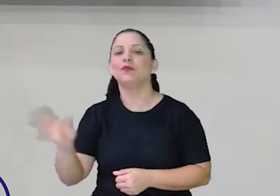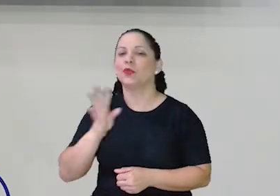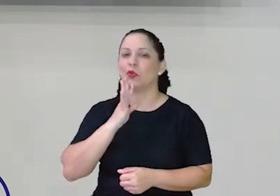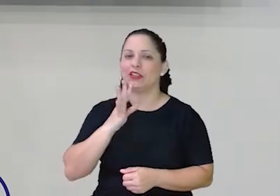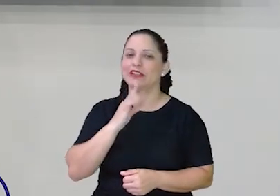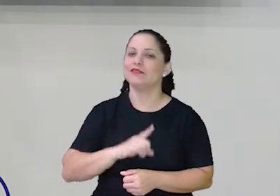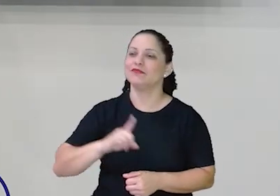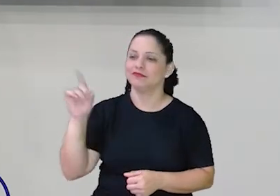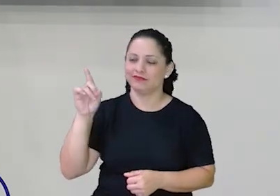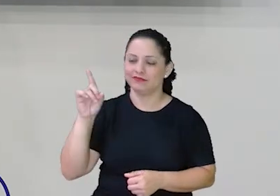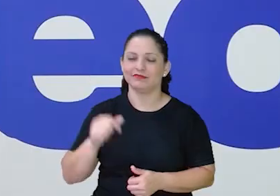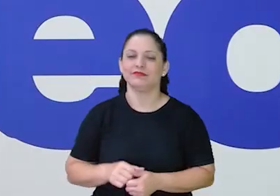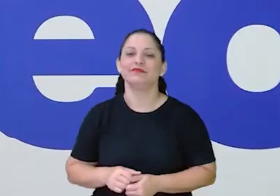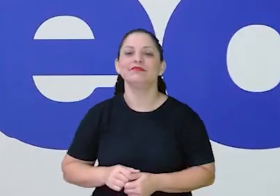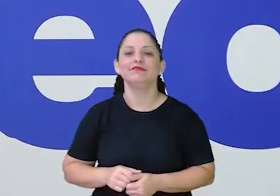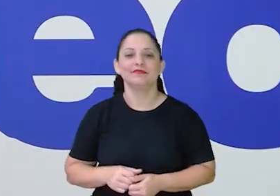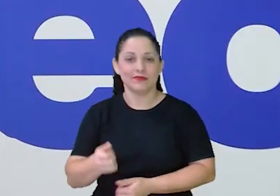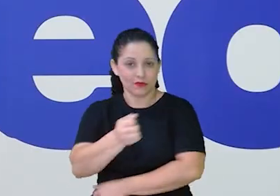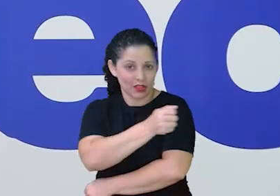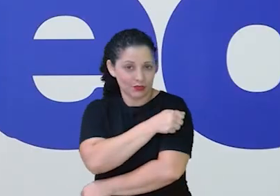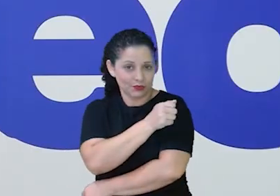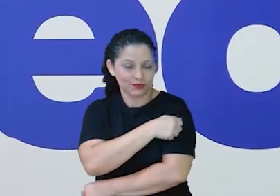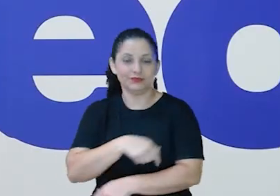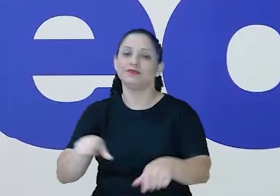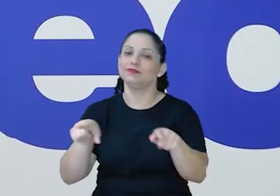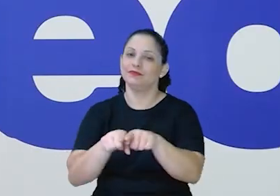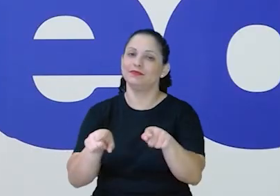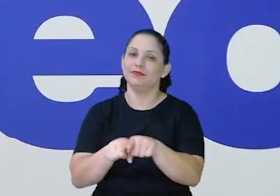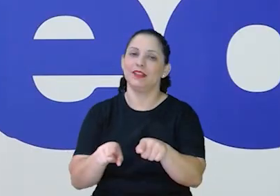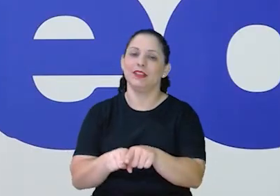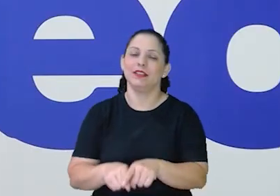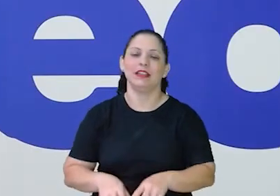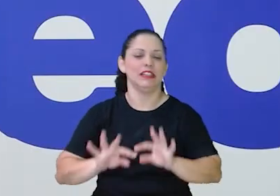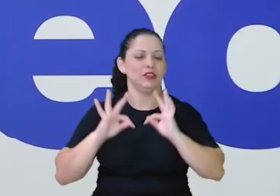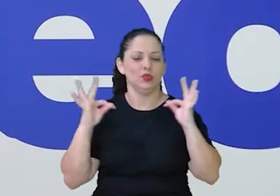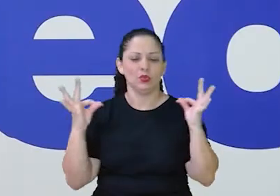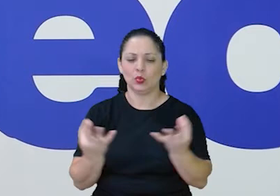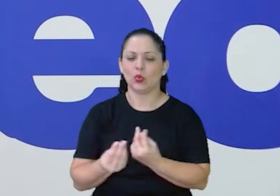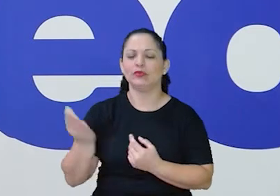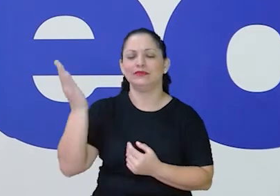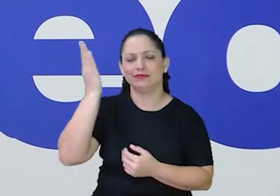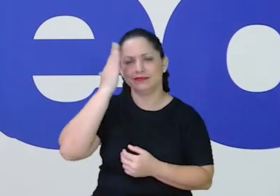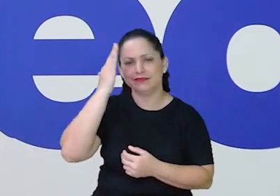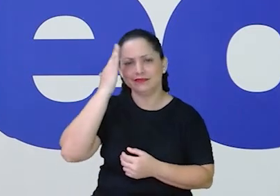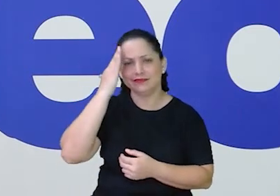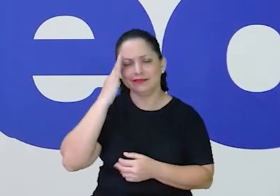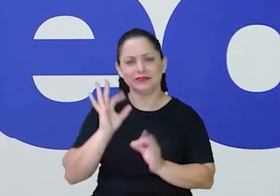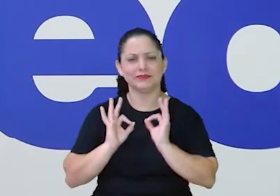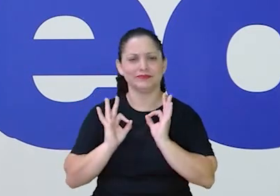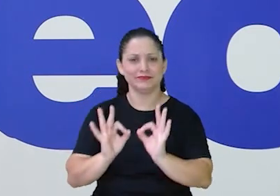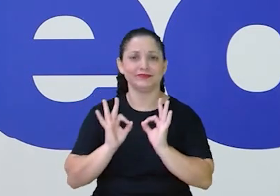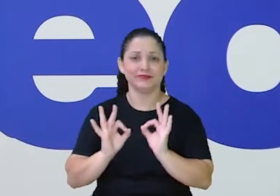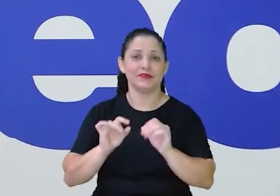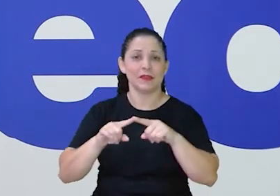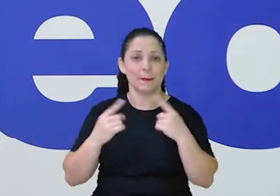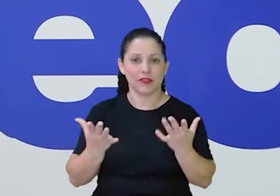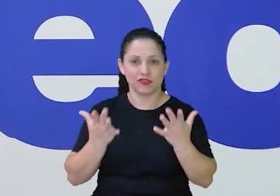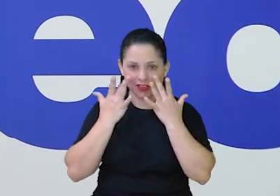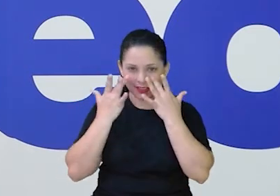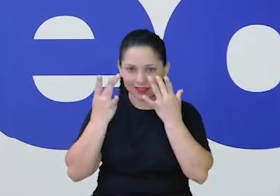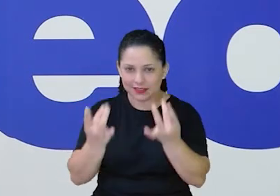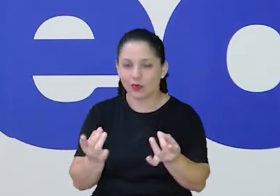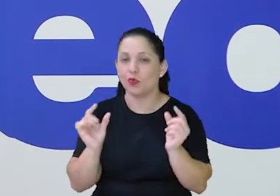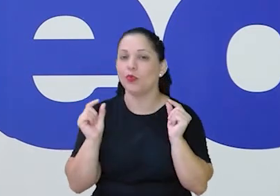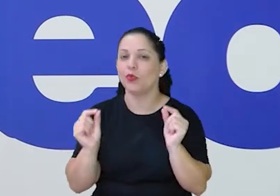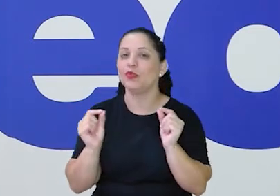ali. A Beatriz, que mora na Macaxeira. E todos aqui estão entendendo direitinho. E aí chama a atenção só para uma coisa. As